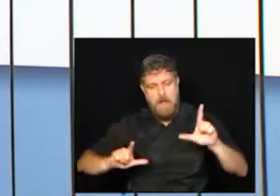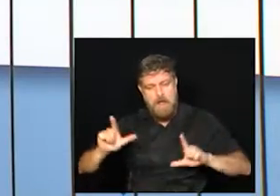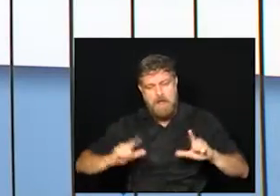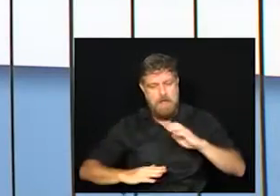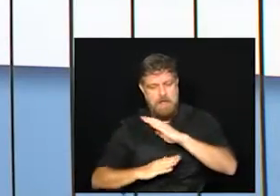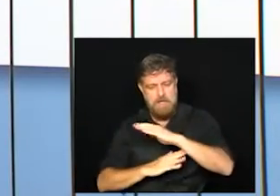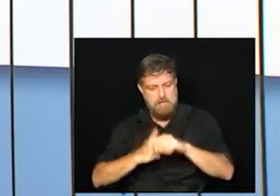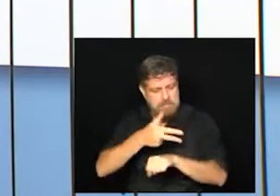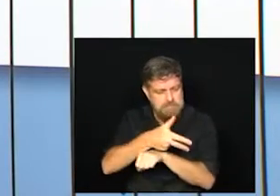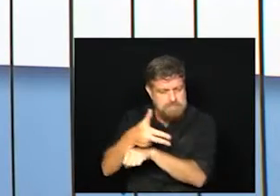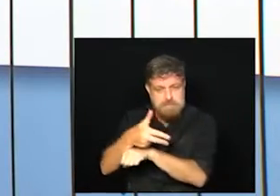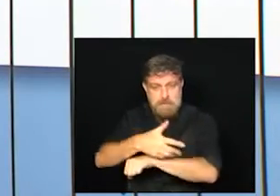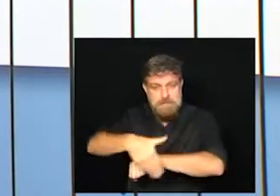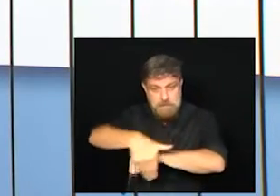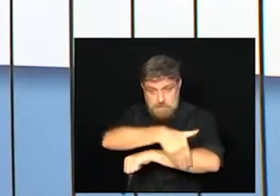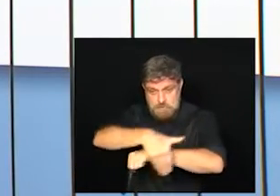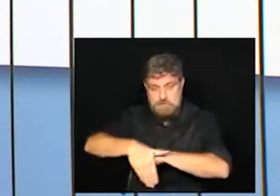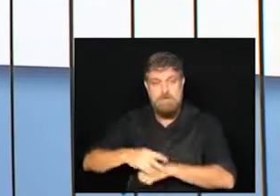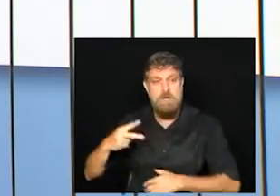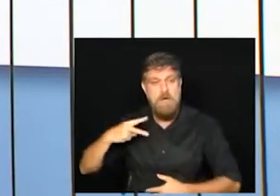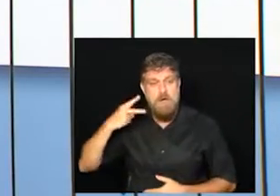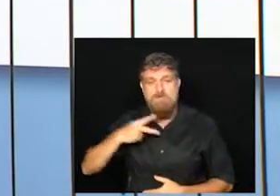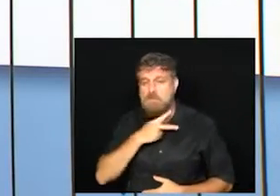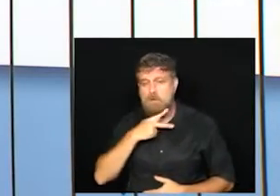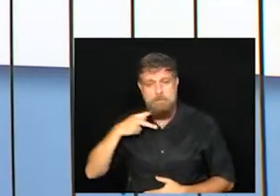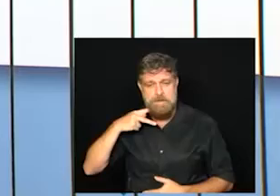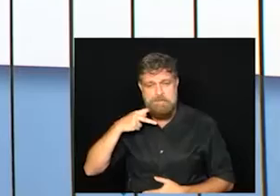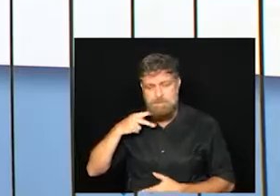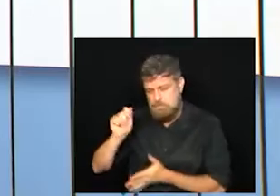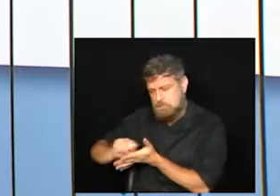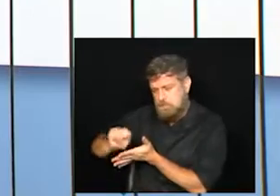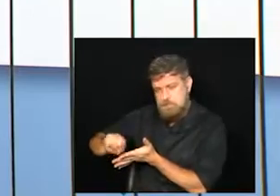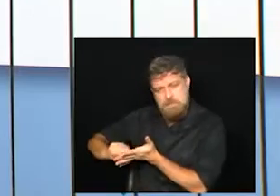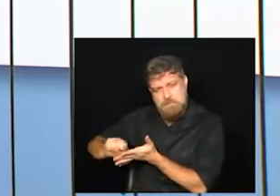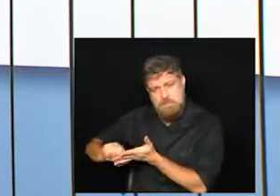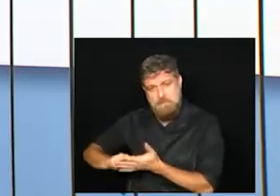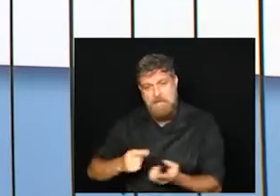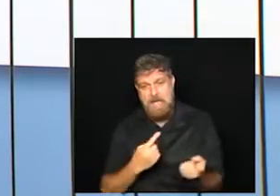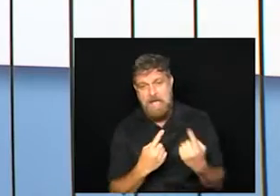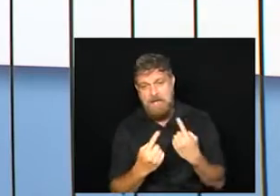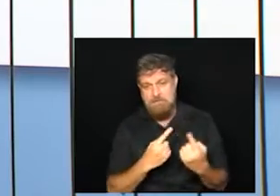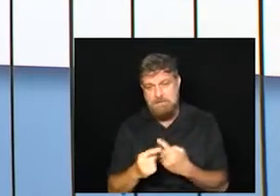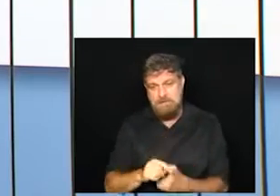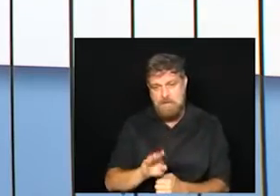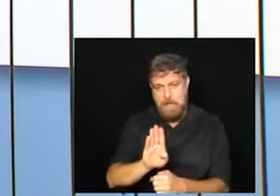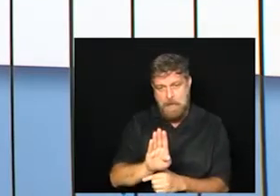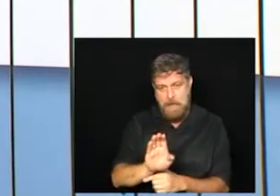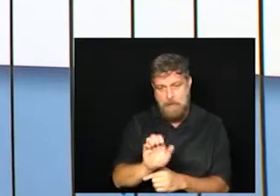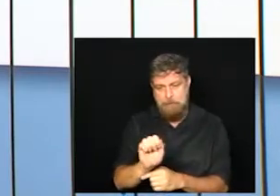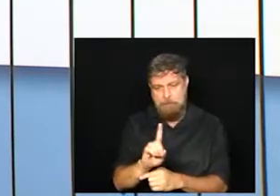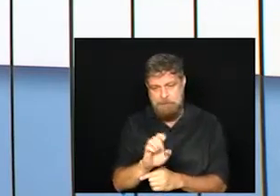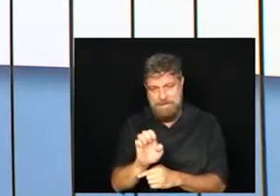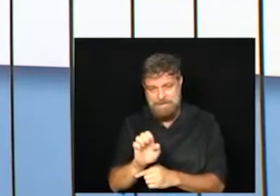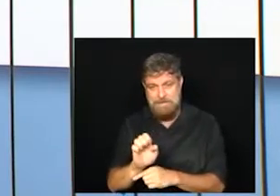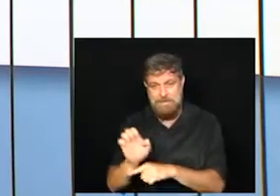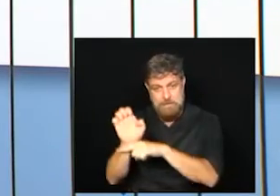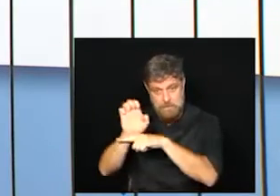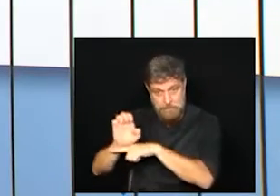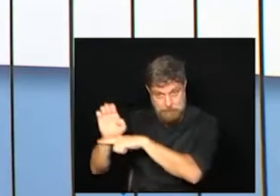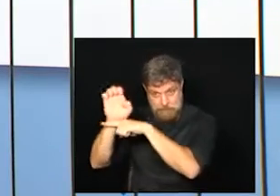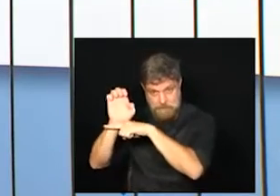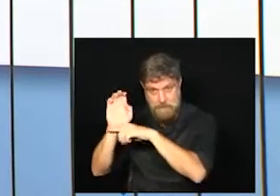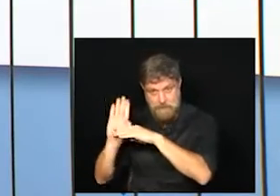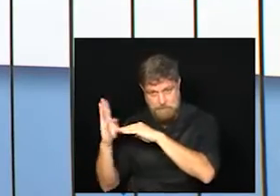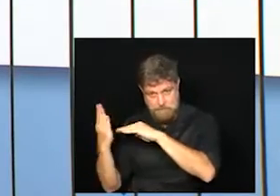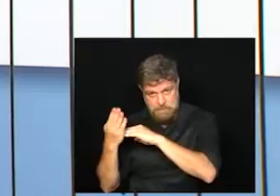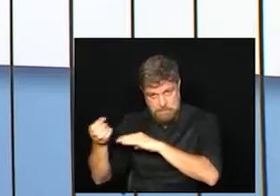Após indicações e requerimentos do vereador Permínio Monteiro, a Avenida Baden-Powell, que fica no Jardim Nova Europa,